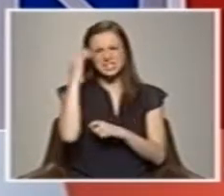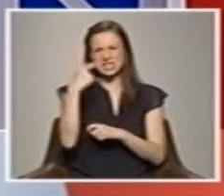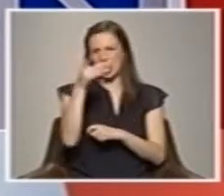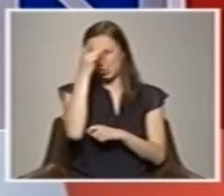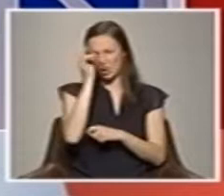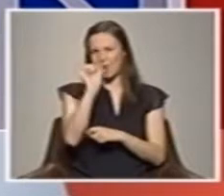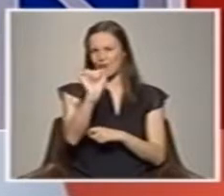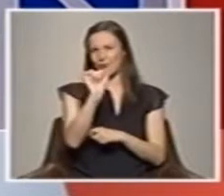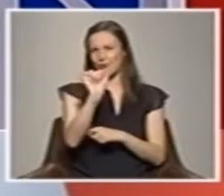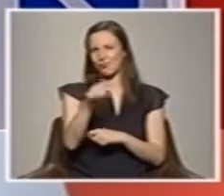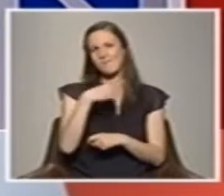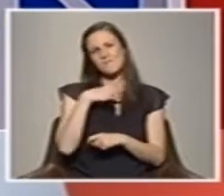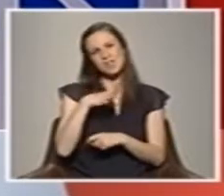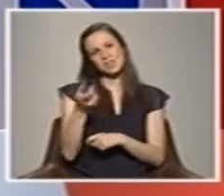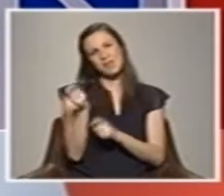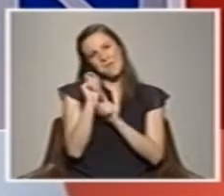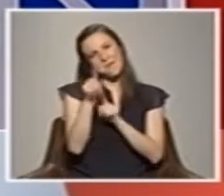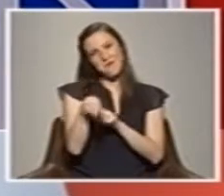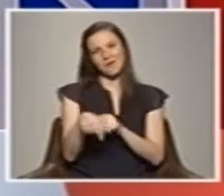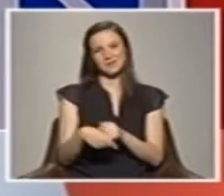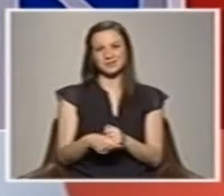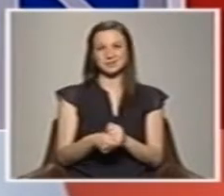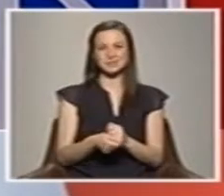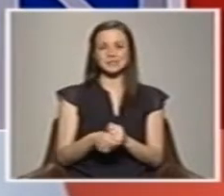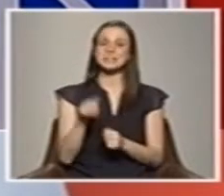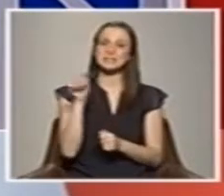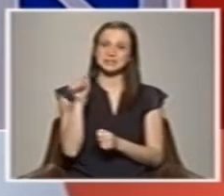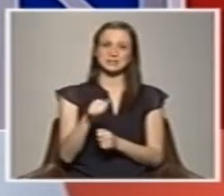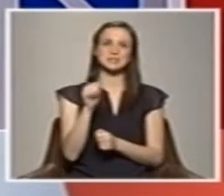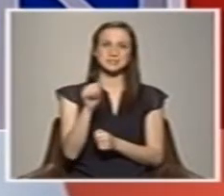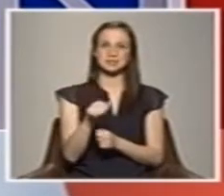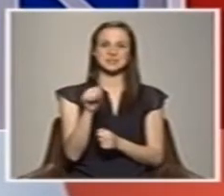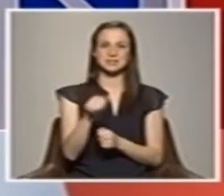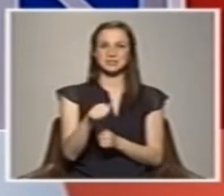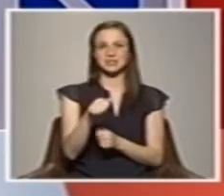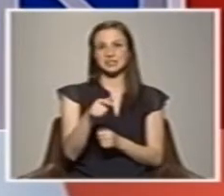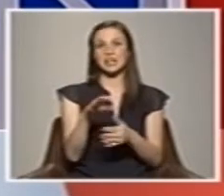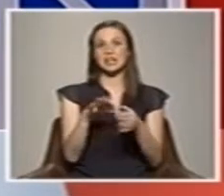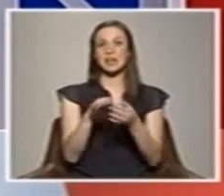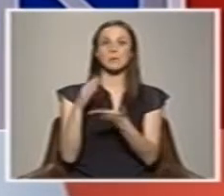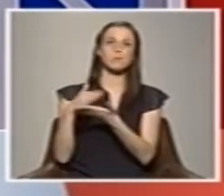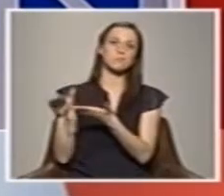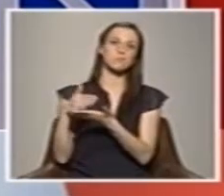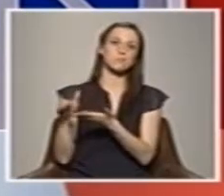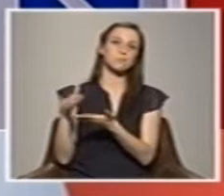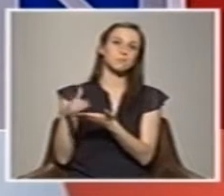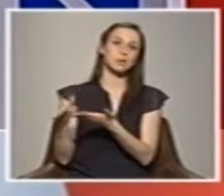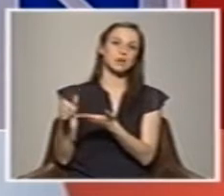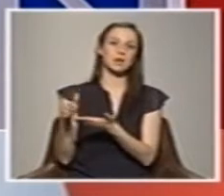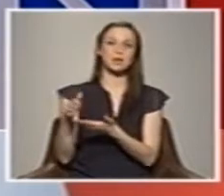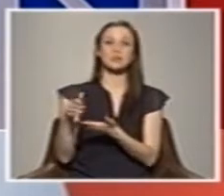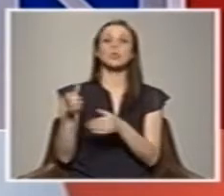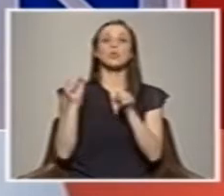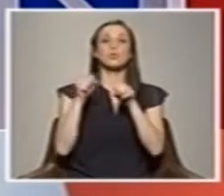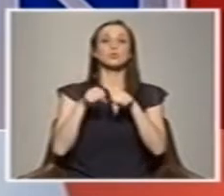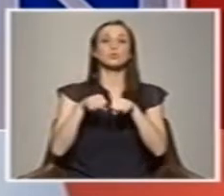opinião e que nos queira deixá-la aqui. Sim, é sobre o desperdício nos supermercados e grandes